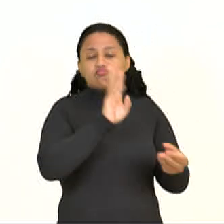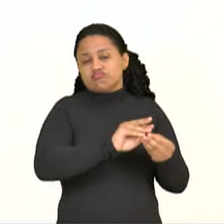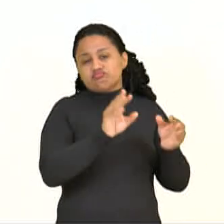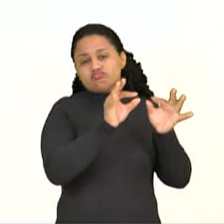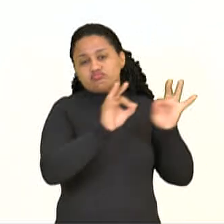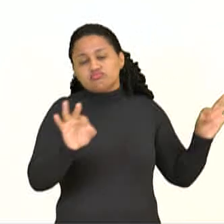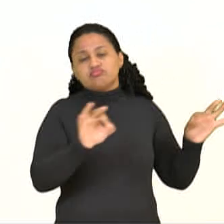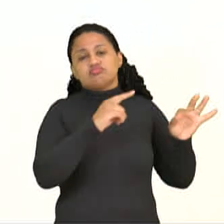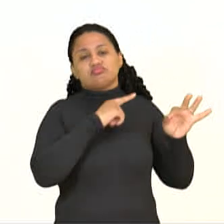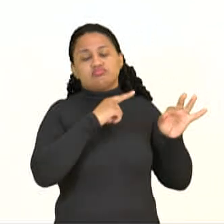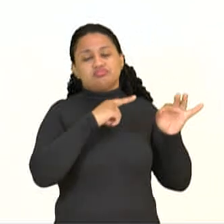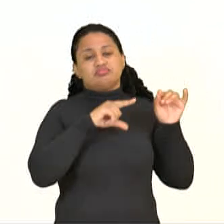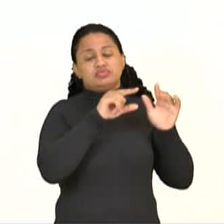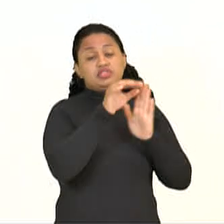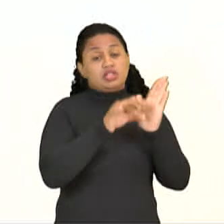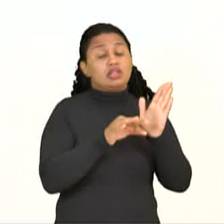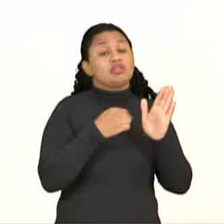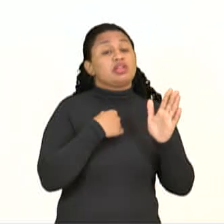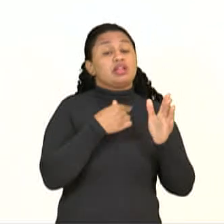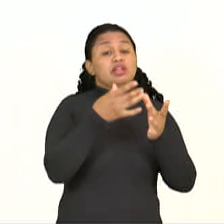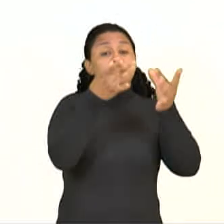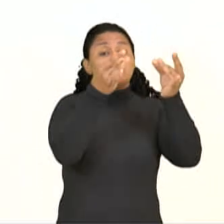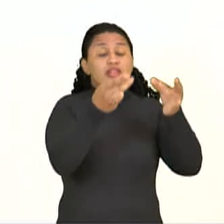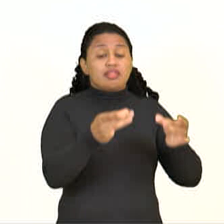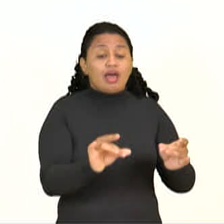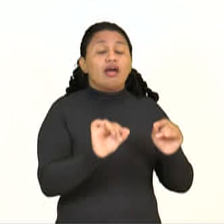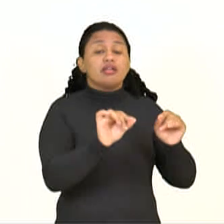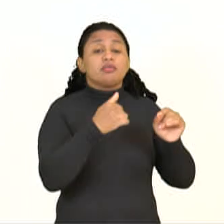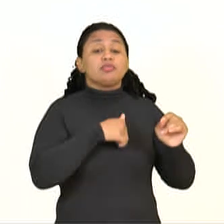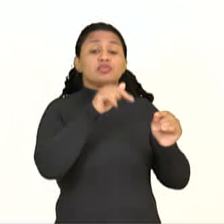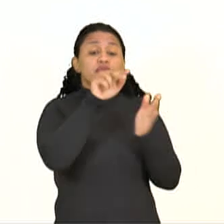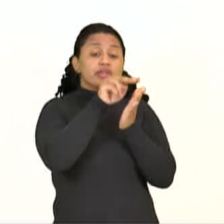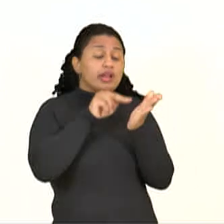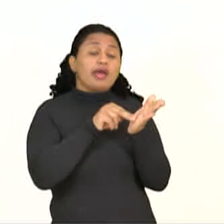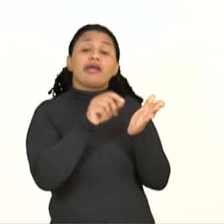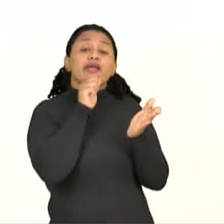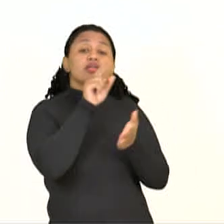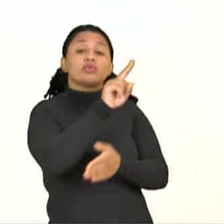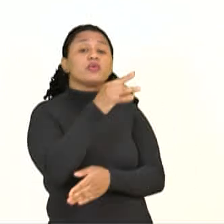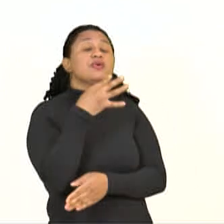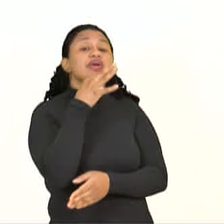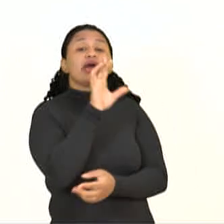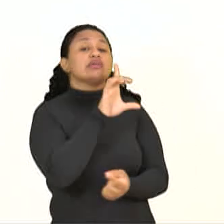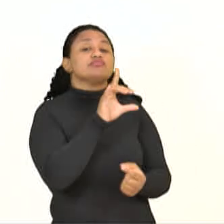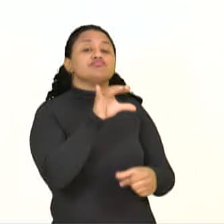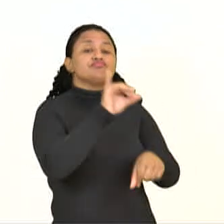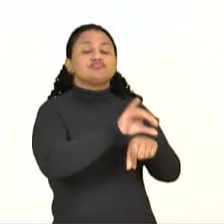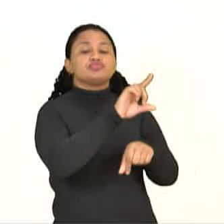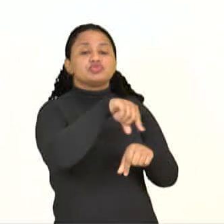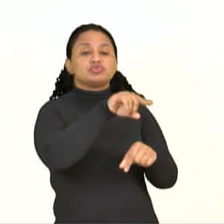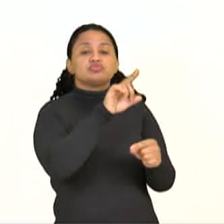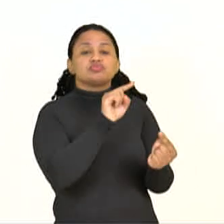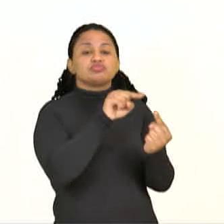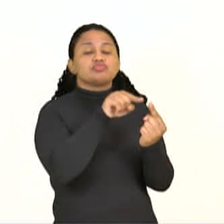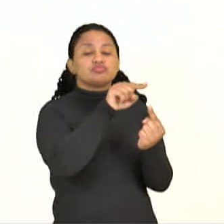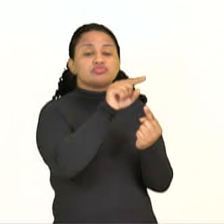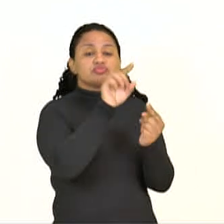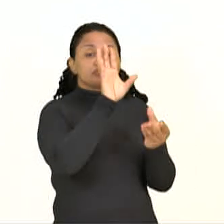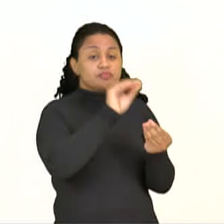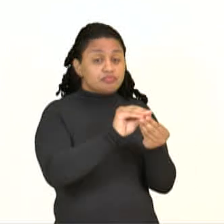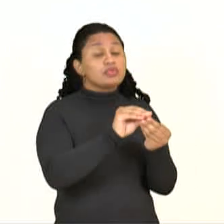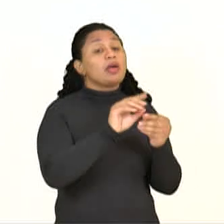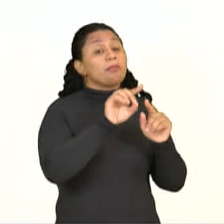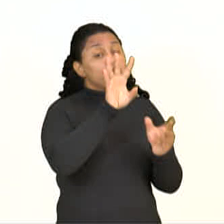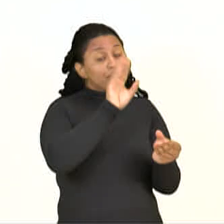obra, trazendo detalhes para o leitor que supostamente não conhece o objeto resenhado. Mesmo a resenha sendo apenas